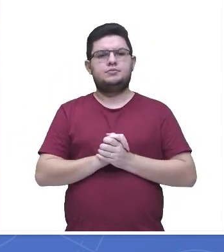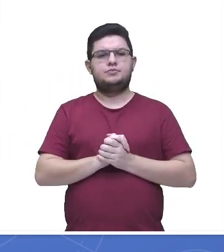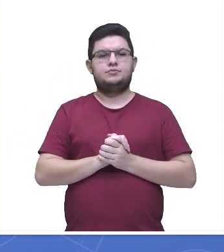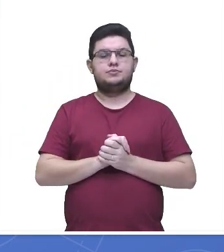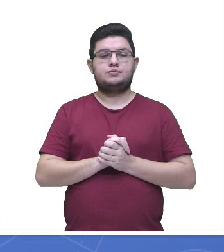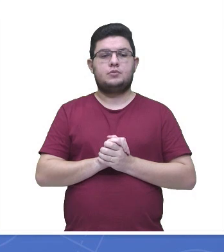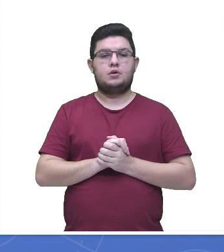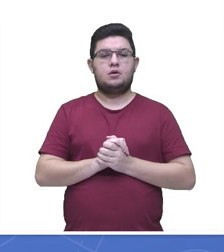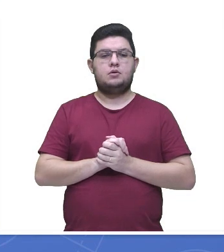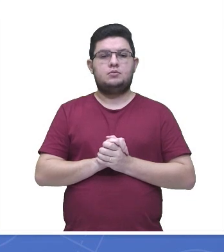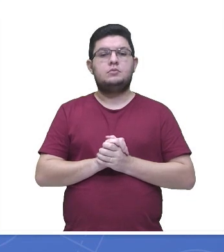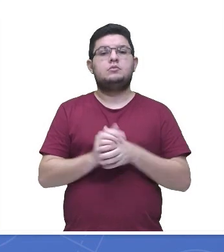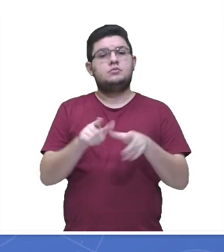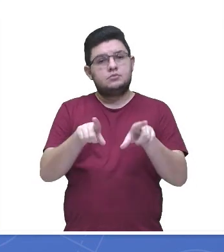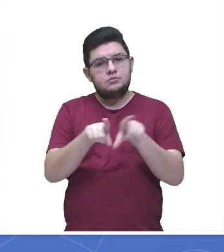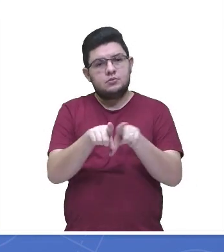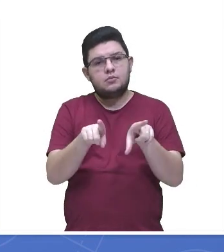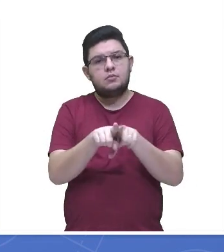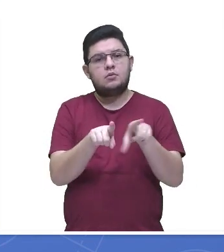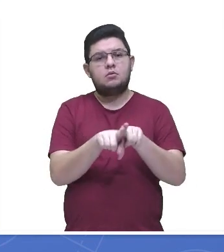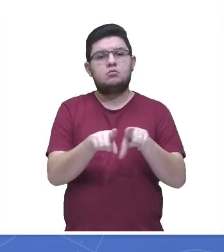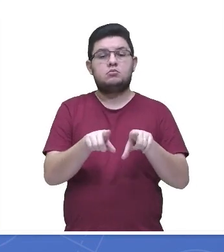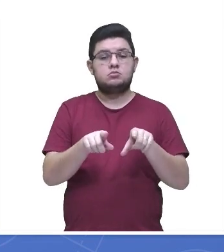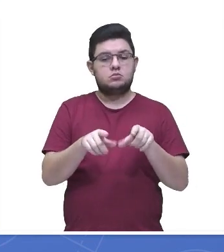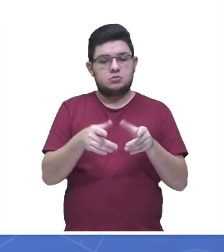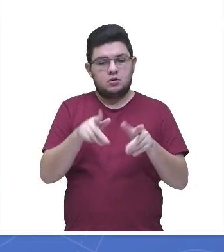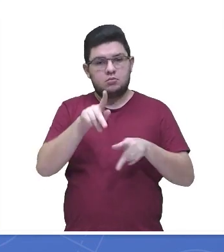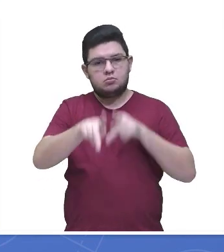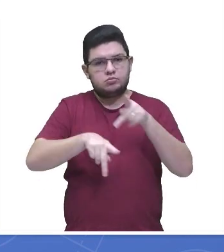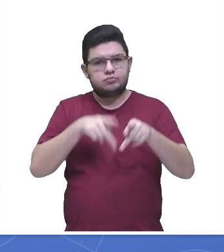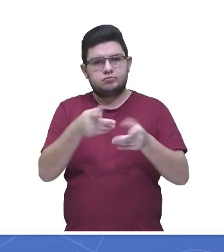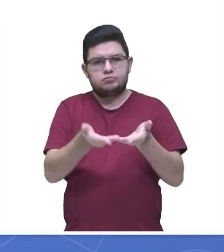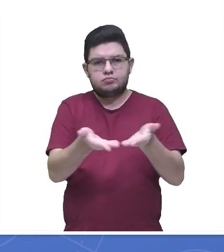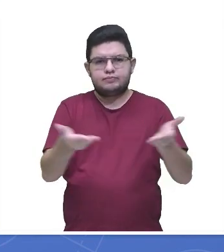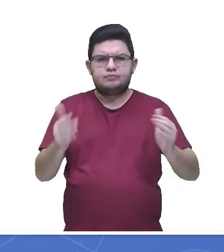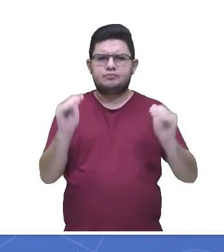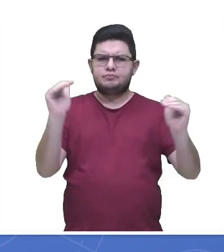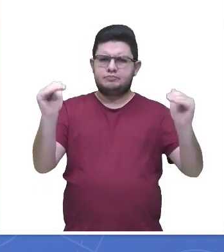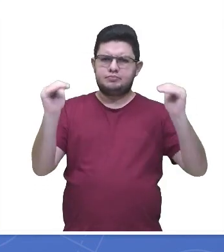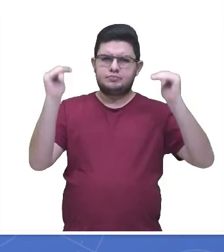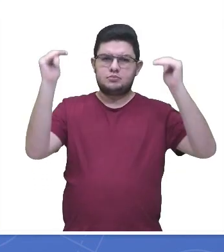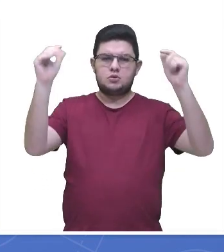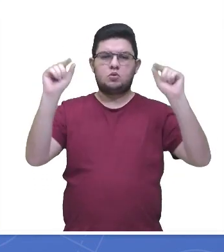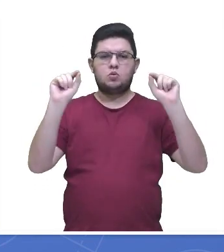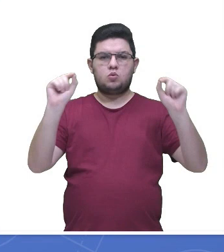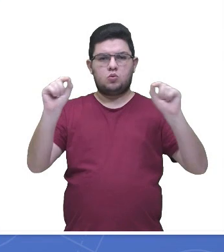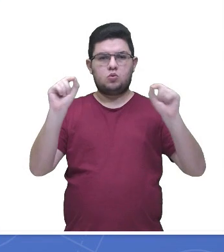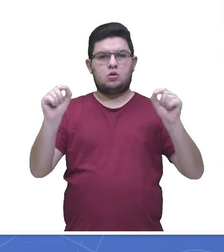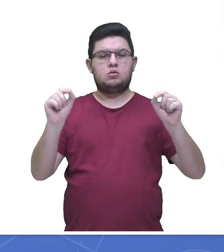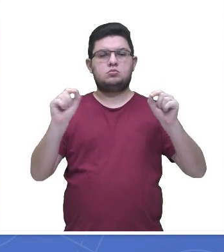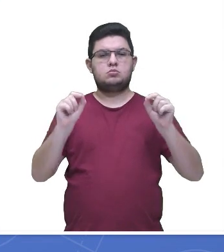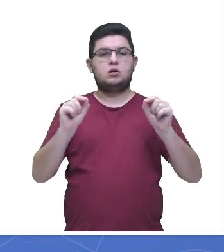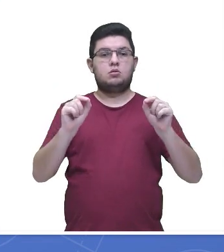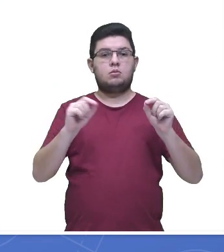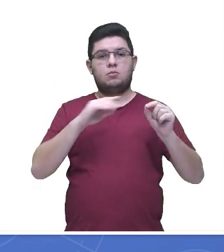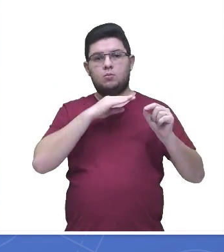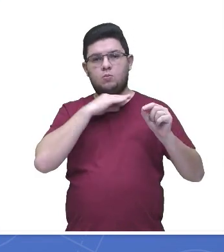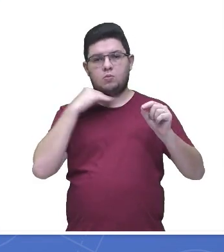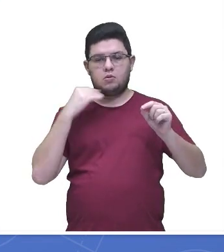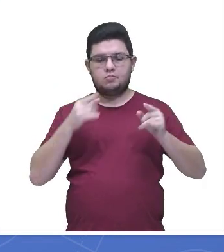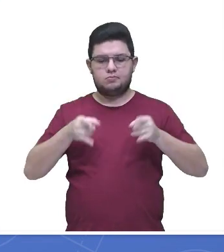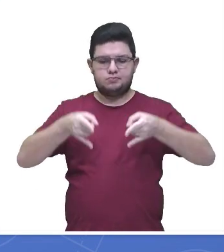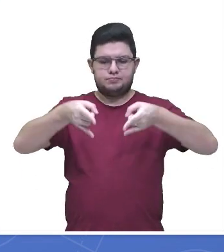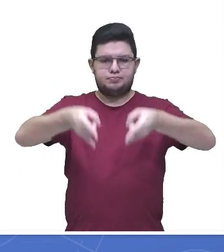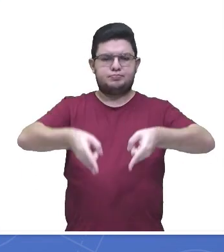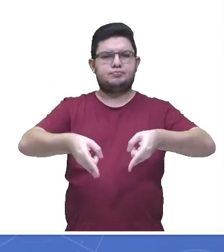Então, as pessoas de classe social mais importantes eram sepultadas nas mastabas, que deram origem